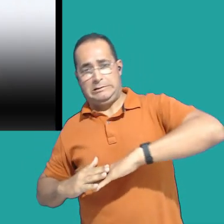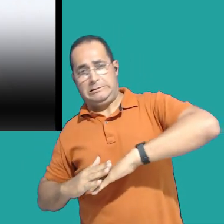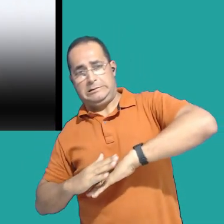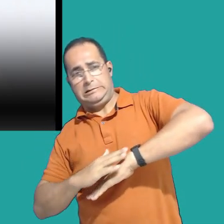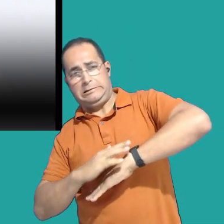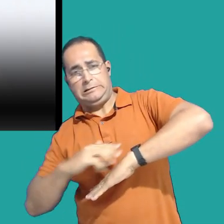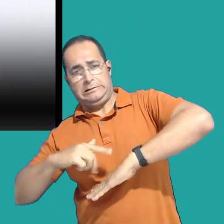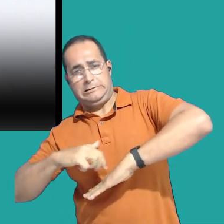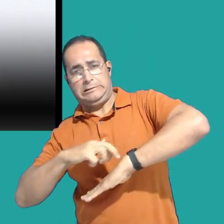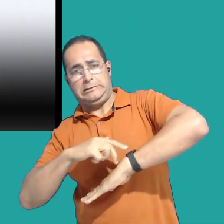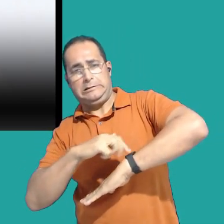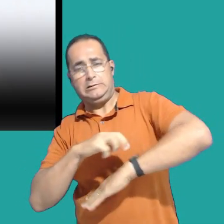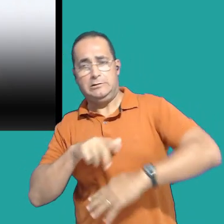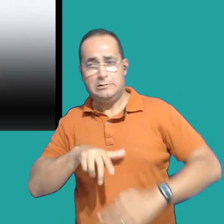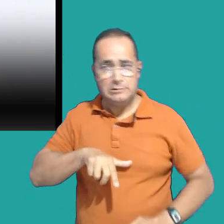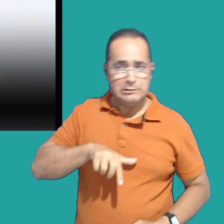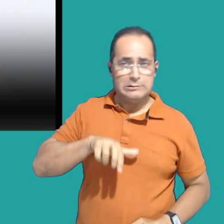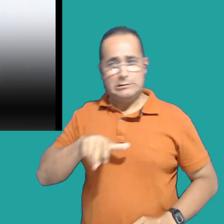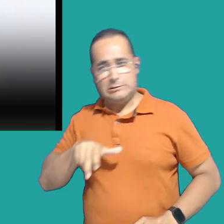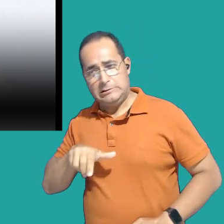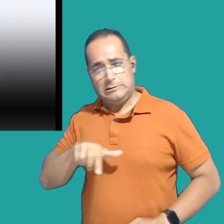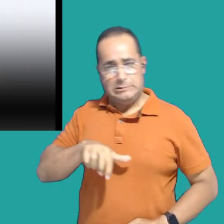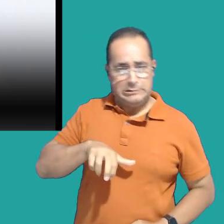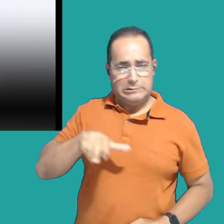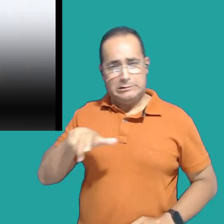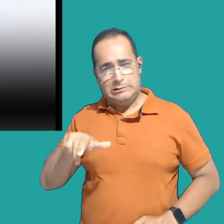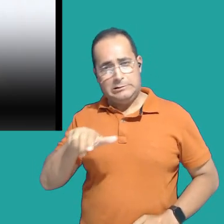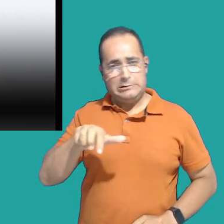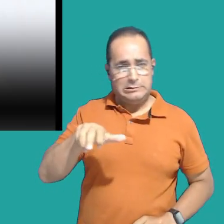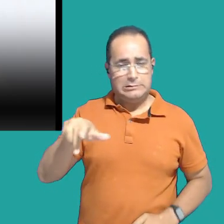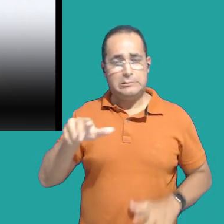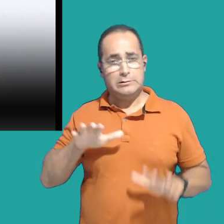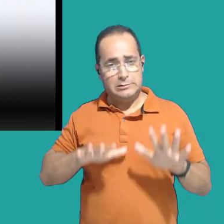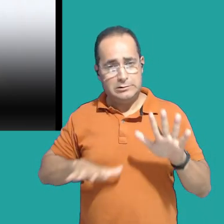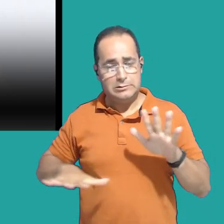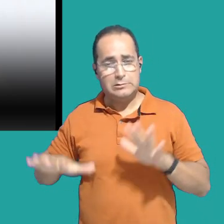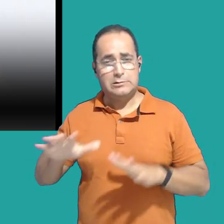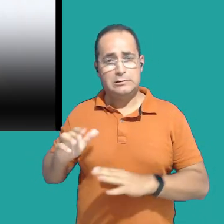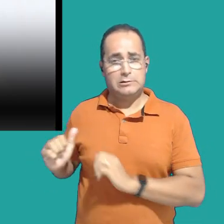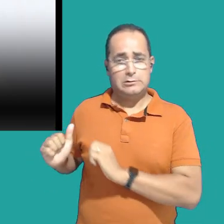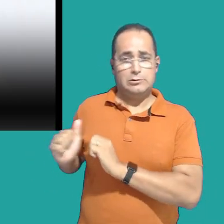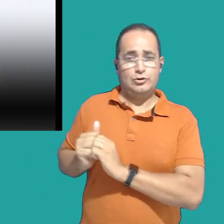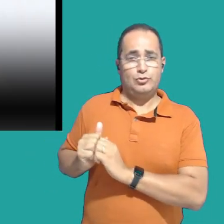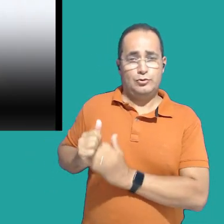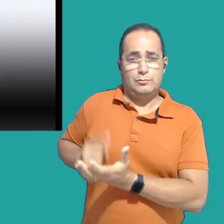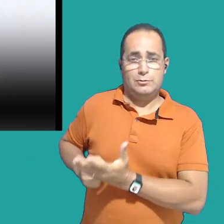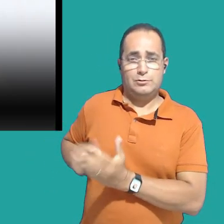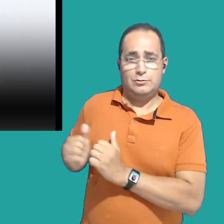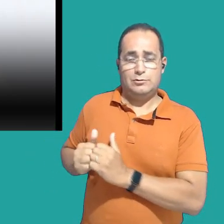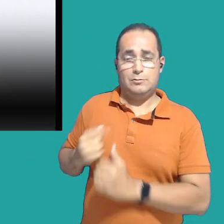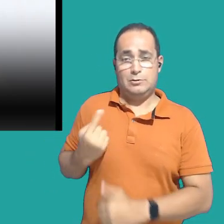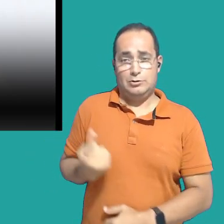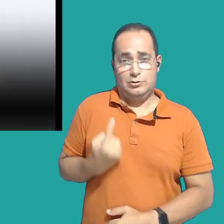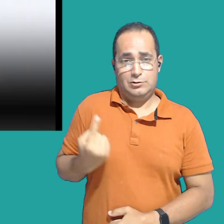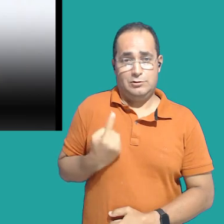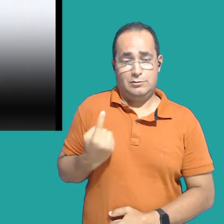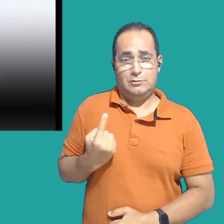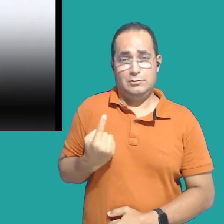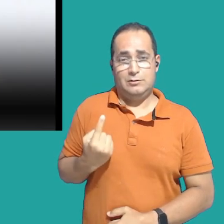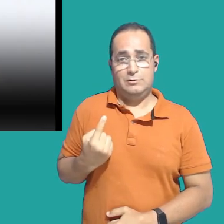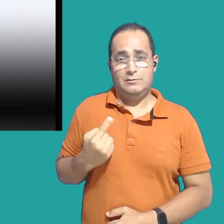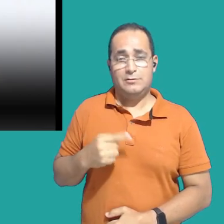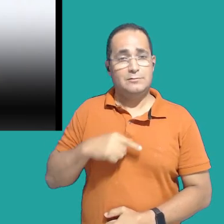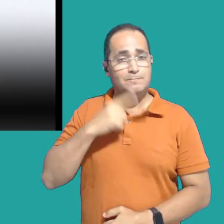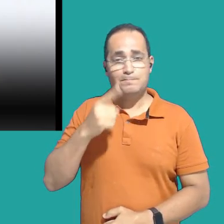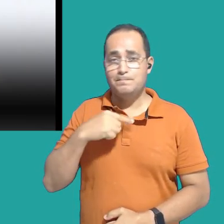meio ladeirado, um caminho íngreme, então tinha sempre esse cuidado de ter uma pessoa ao lado, porque andar